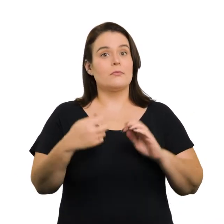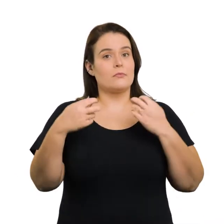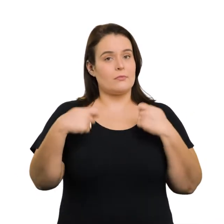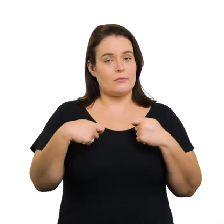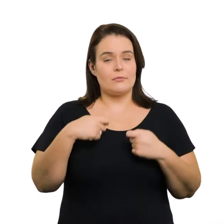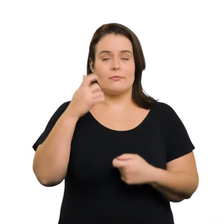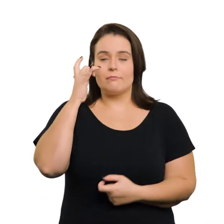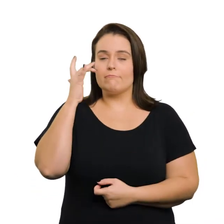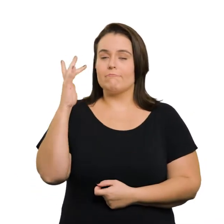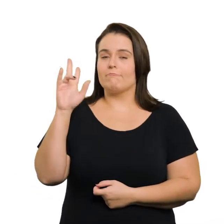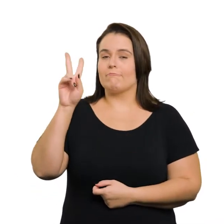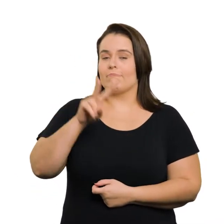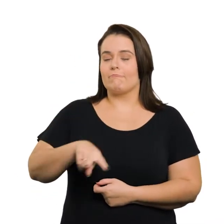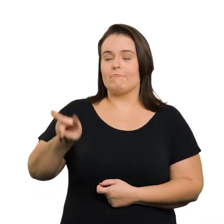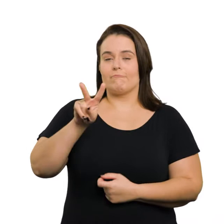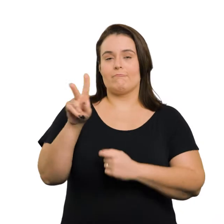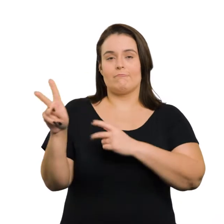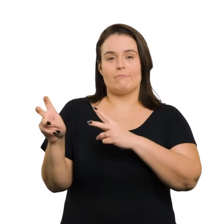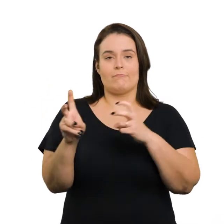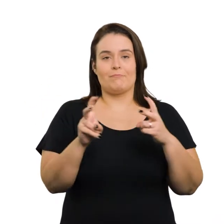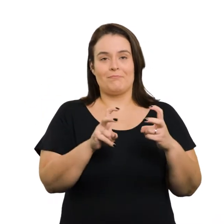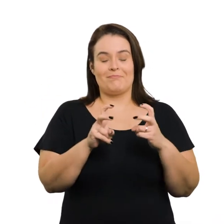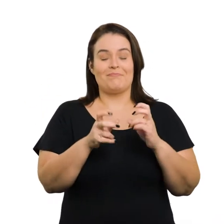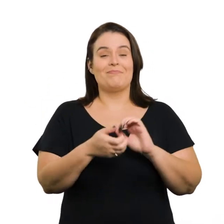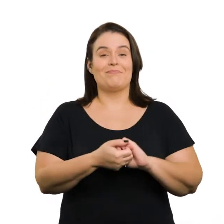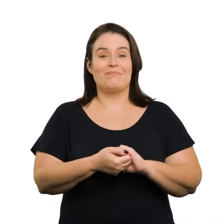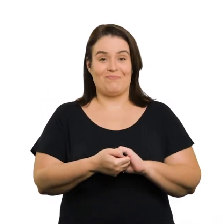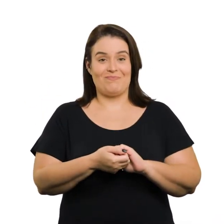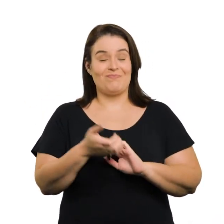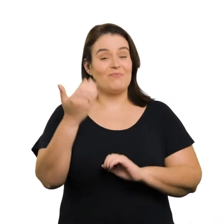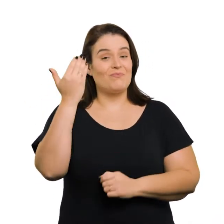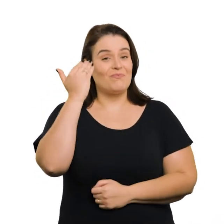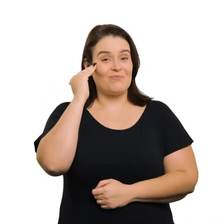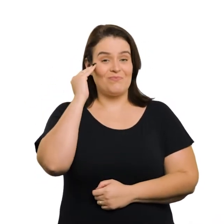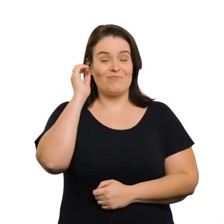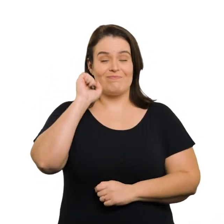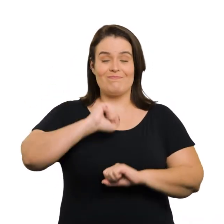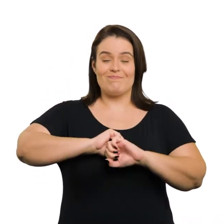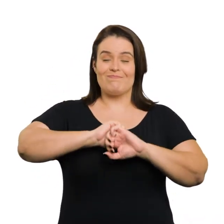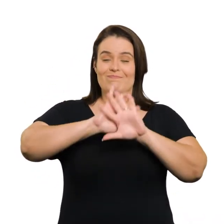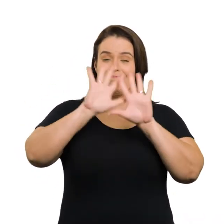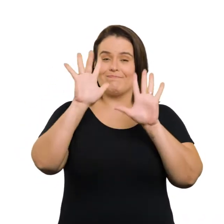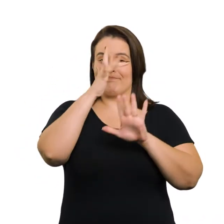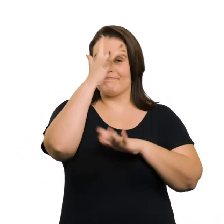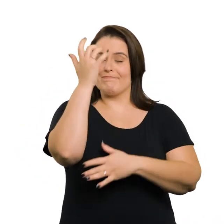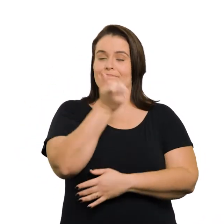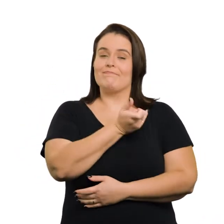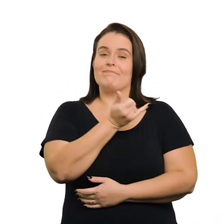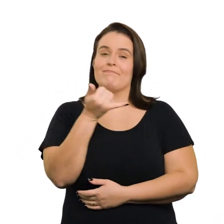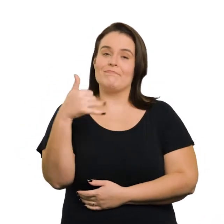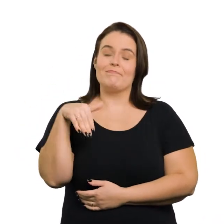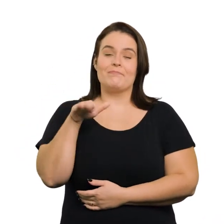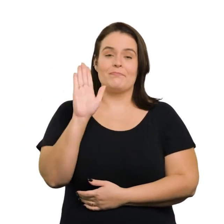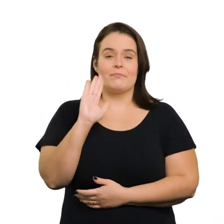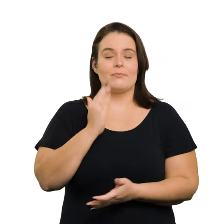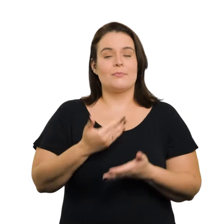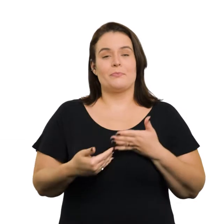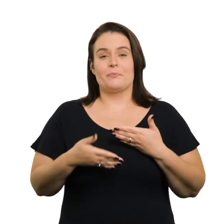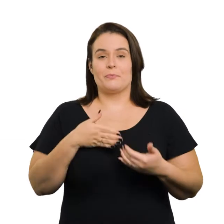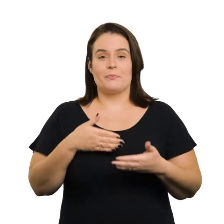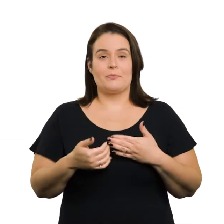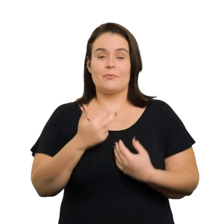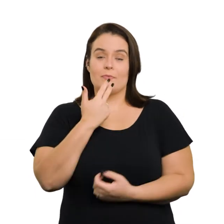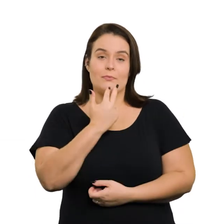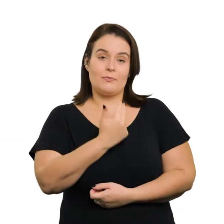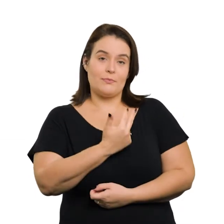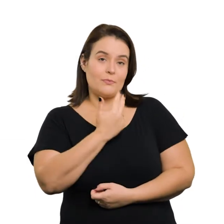oferecidos. Devem ser legíveis e de fácil leitura, de modo que facilitem a compreensão de uma maior gama de